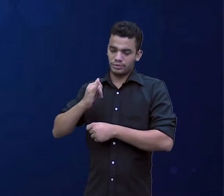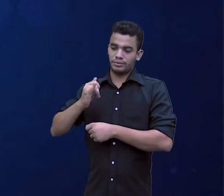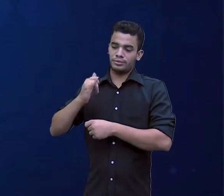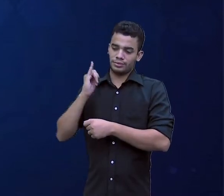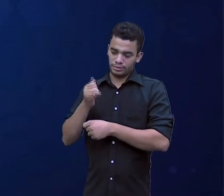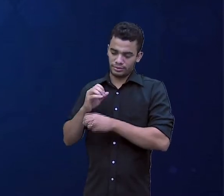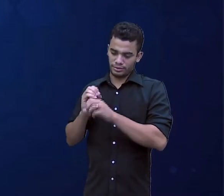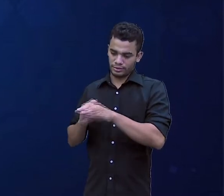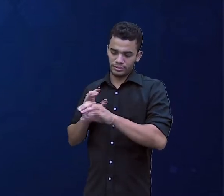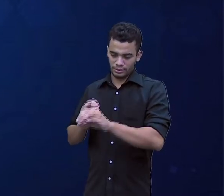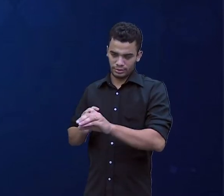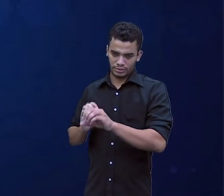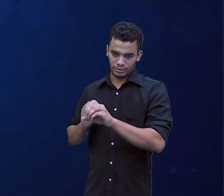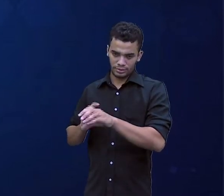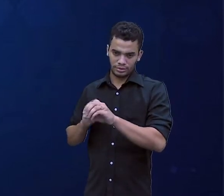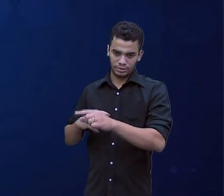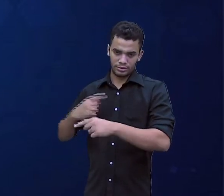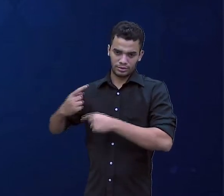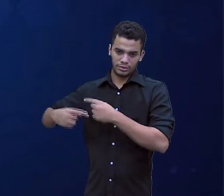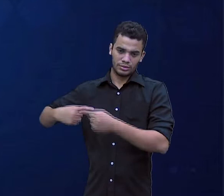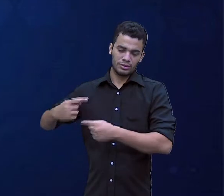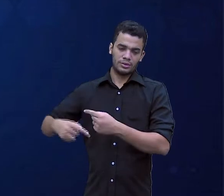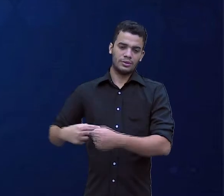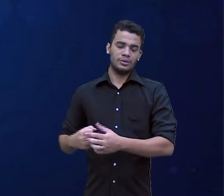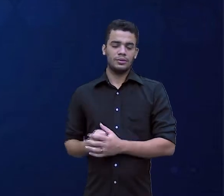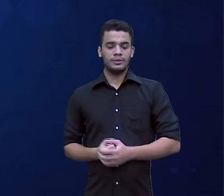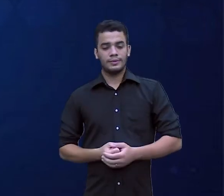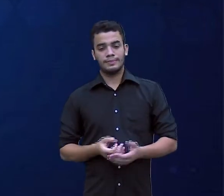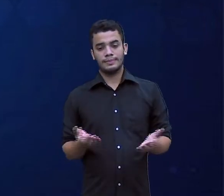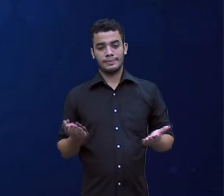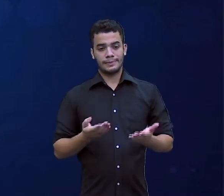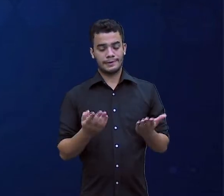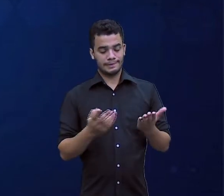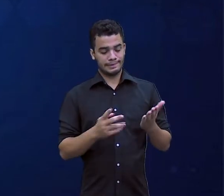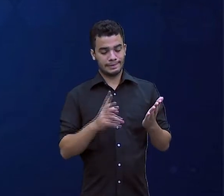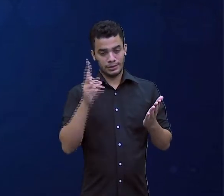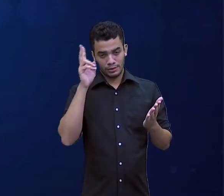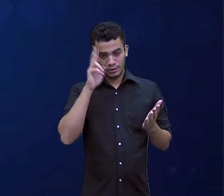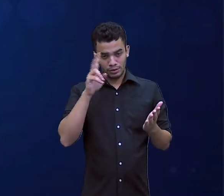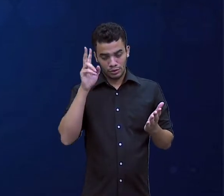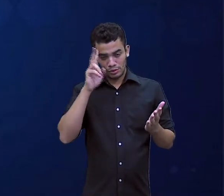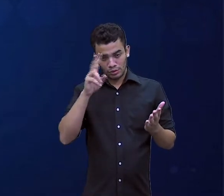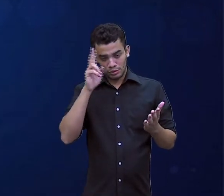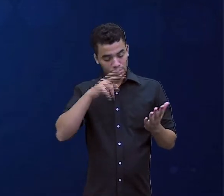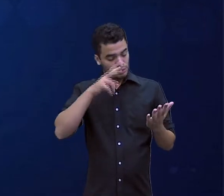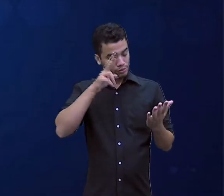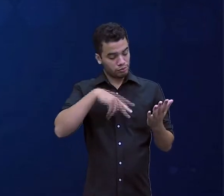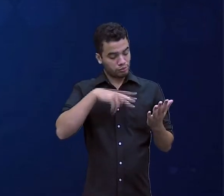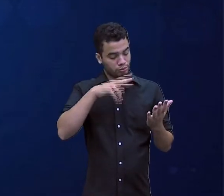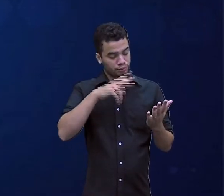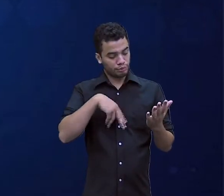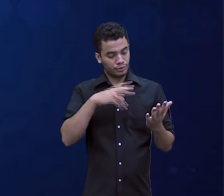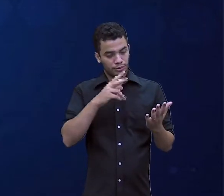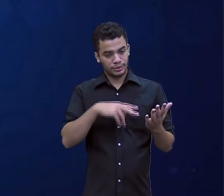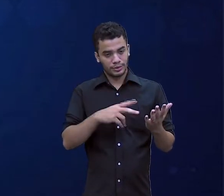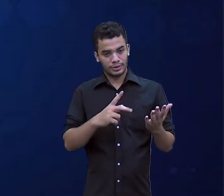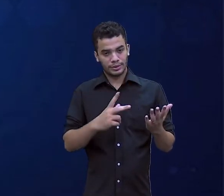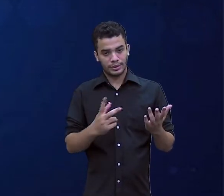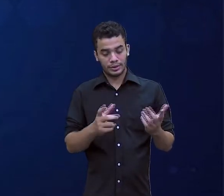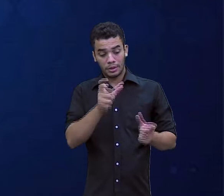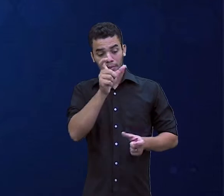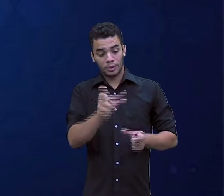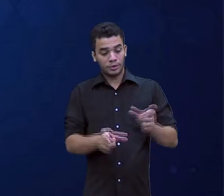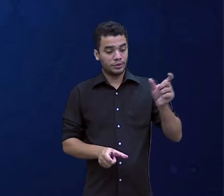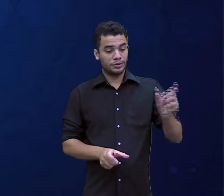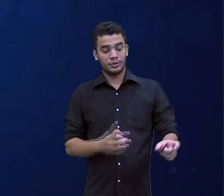ler apresenta duas personagens, a cigarra e a formiga. O que